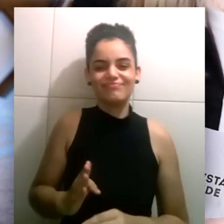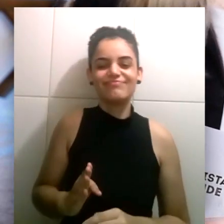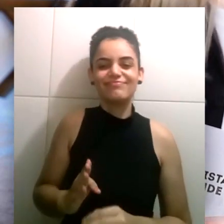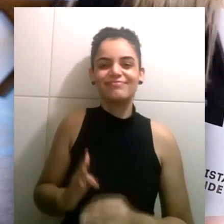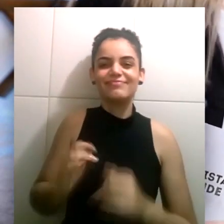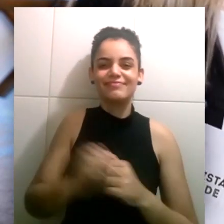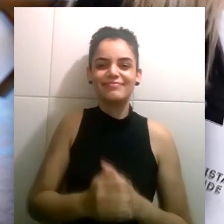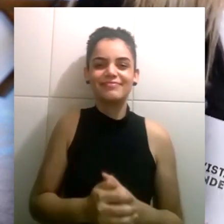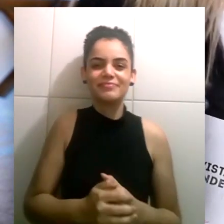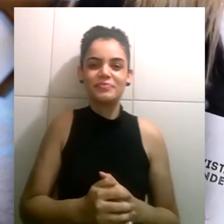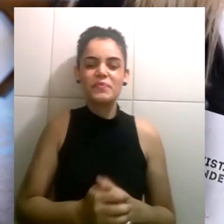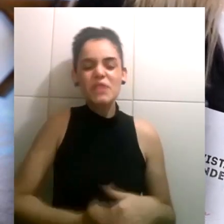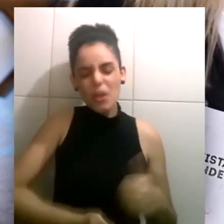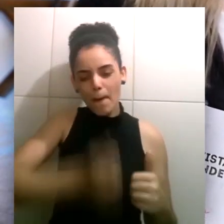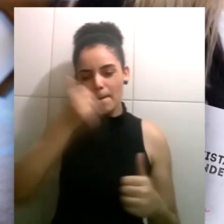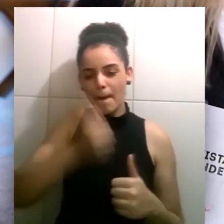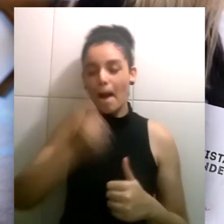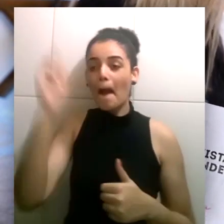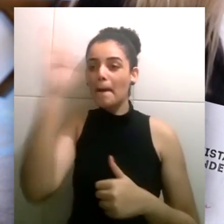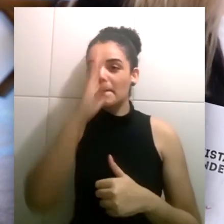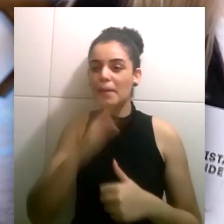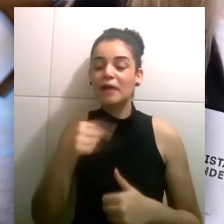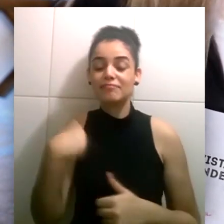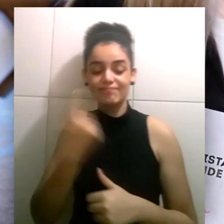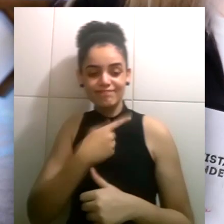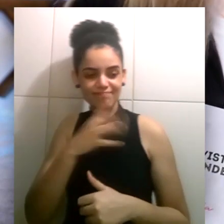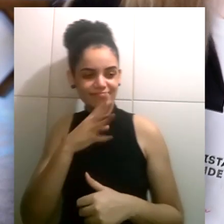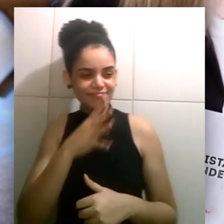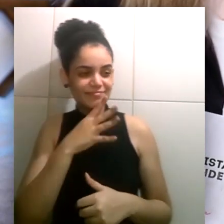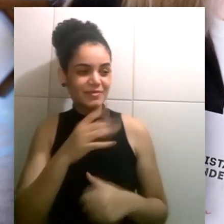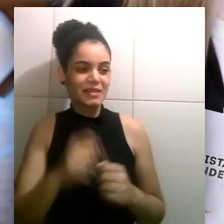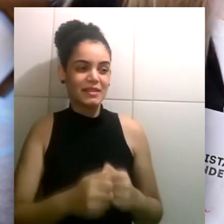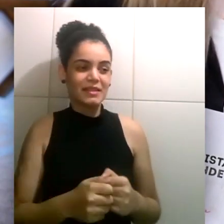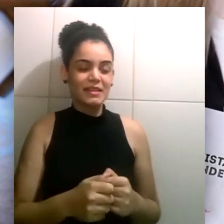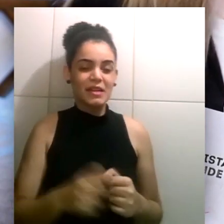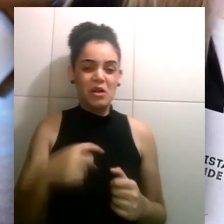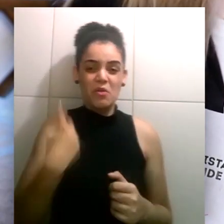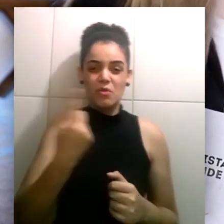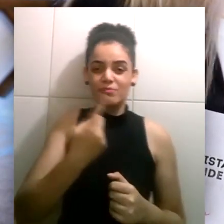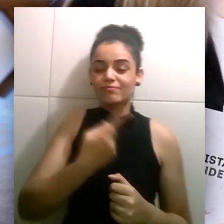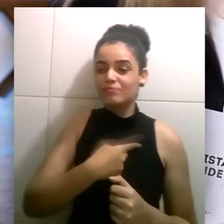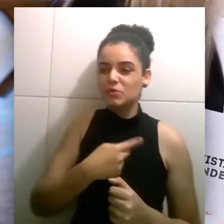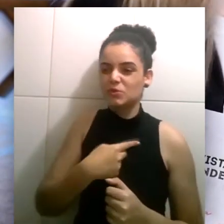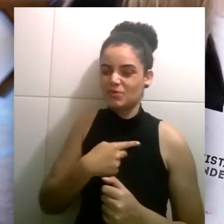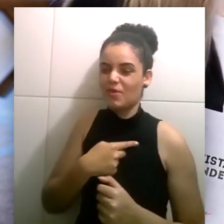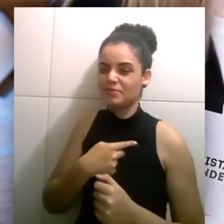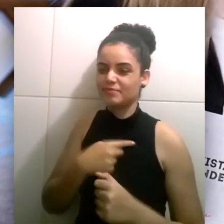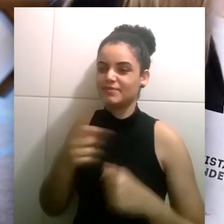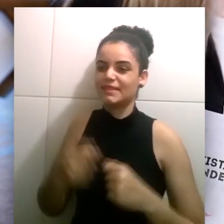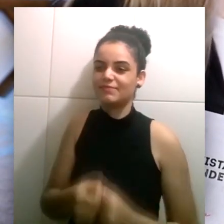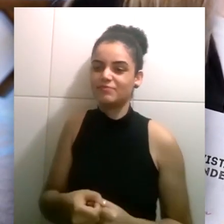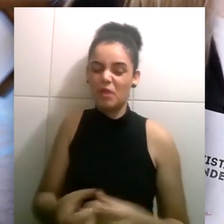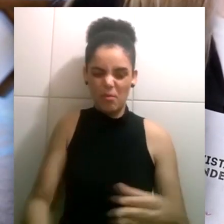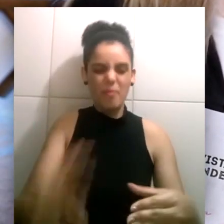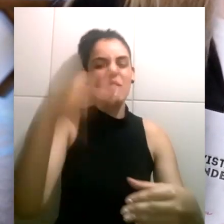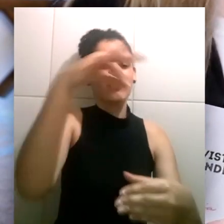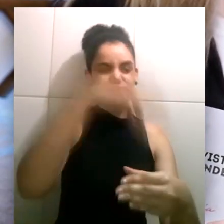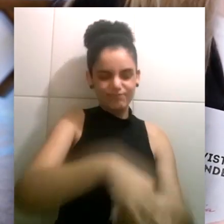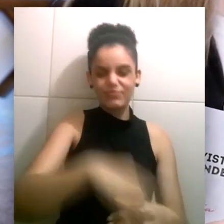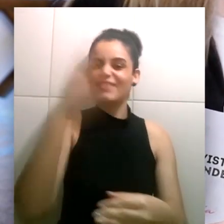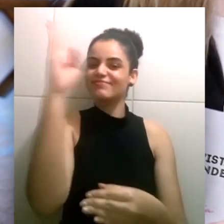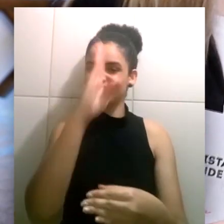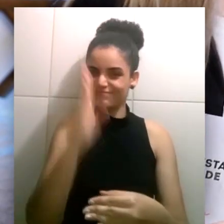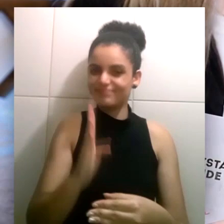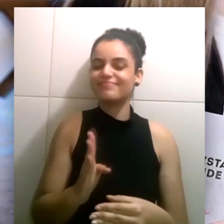primeiros brasileiros que a gente ever conheceu, Uau, né? que legal. E assim, a gente deixou um marco. Eles falaram, a gente nunca mais foi o mesmo. Vocês,